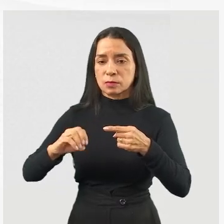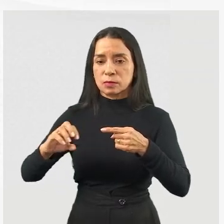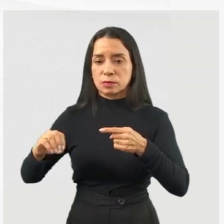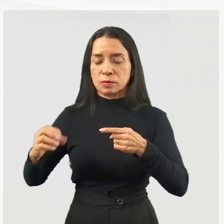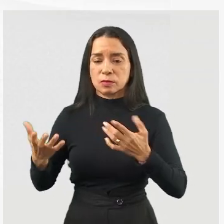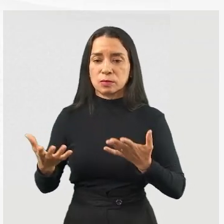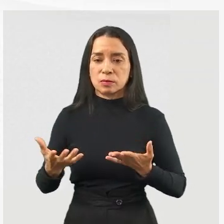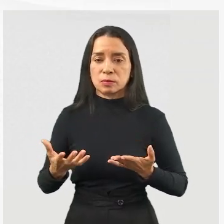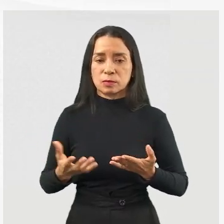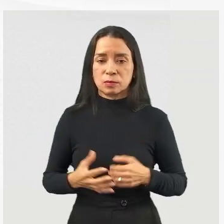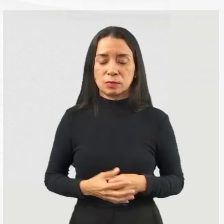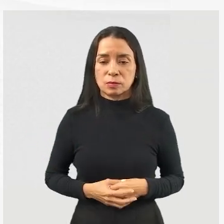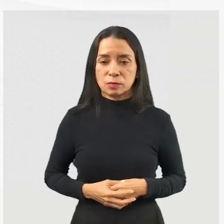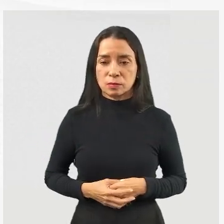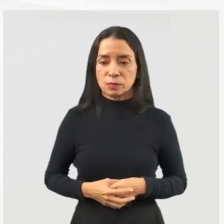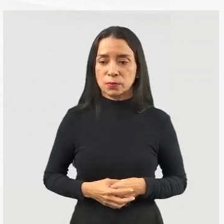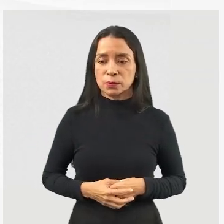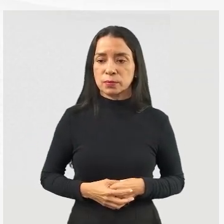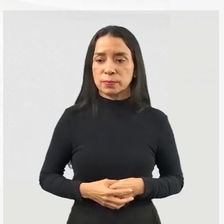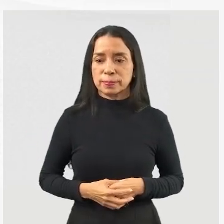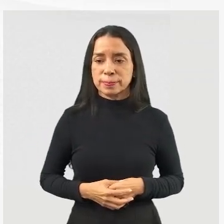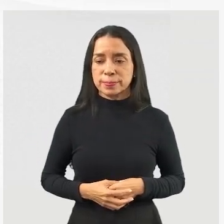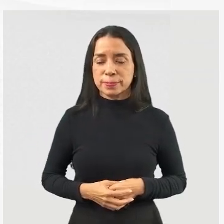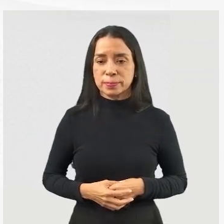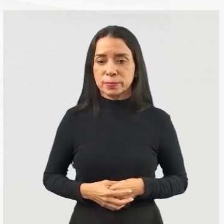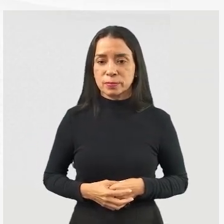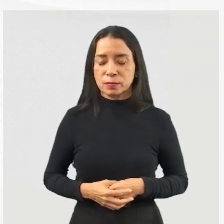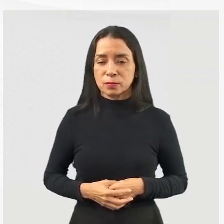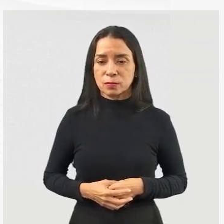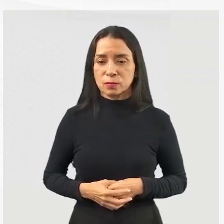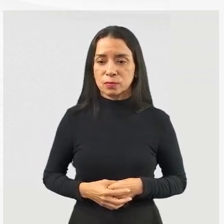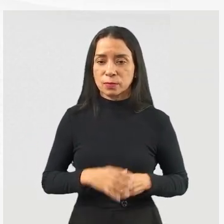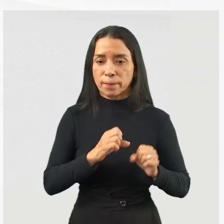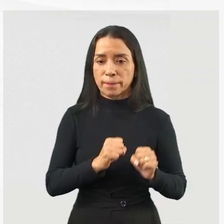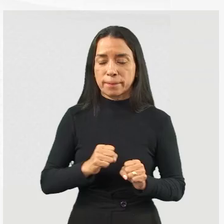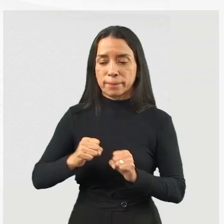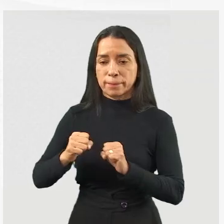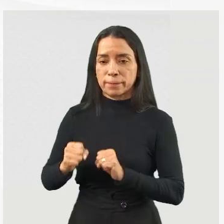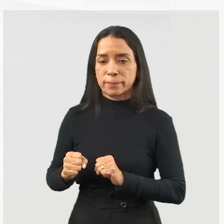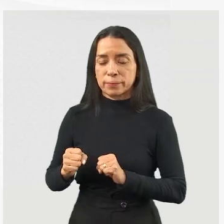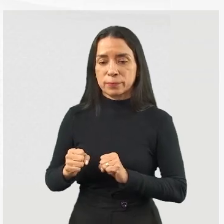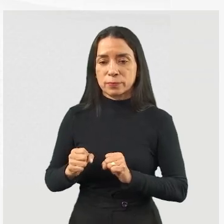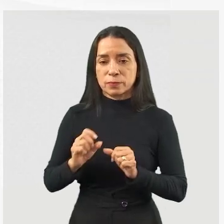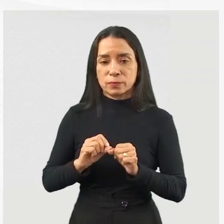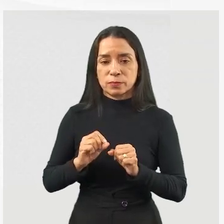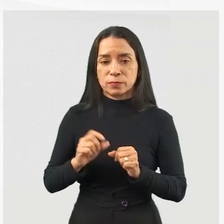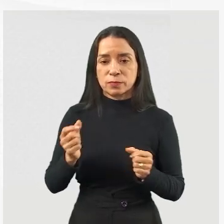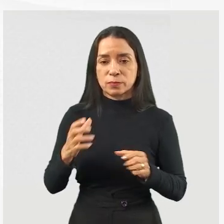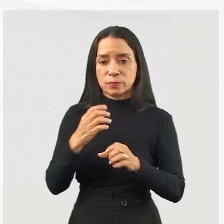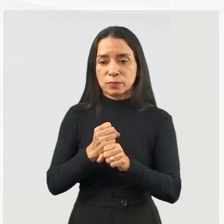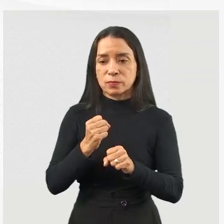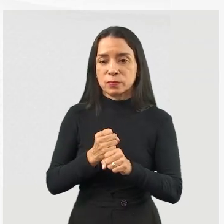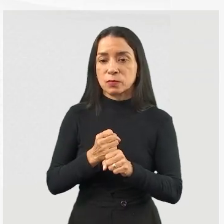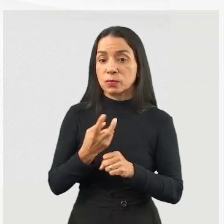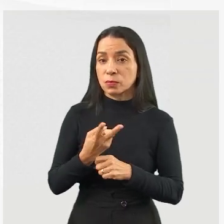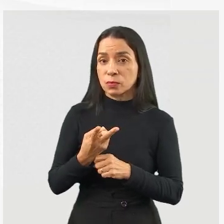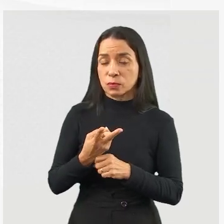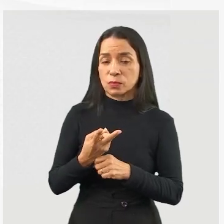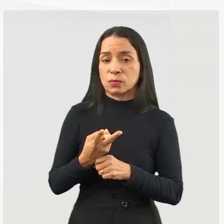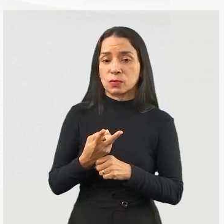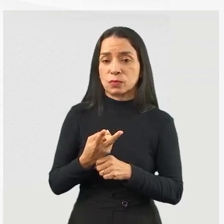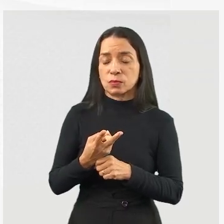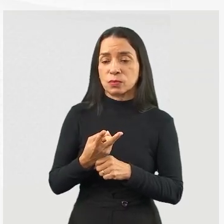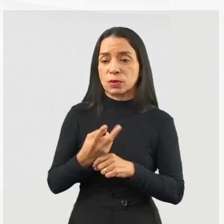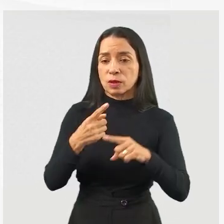100. 15 sobre 100, olha só. Aí você pode, eu posso fazer essa conta de duas maneiras. Eu